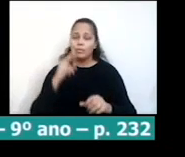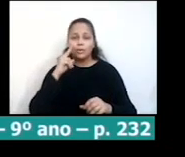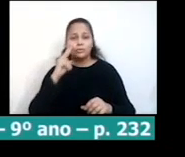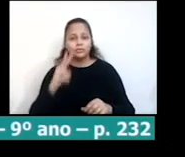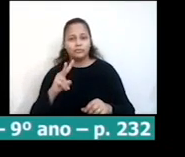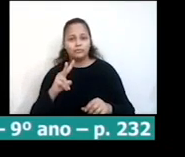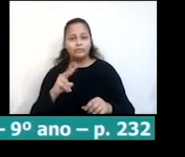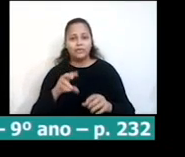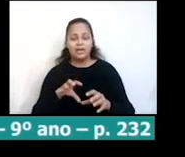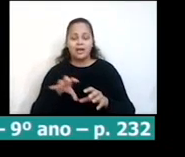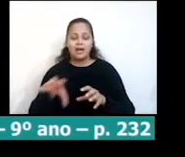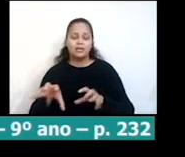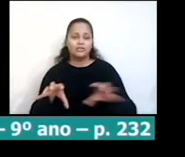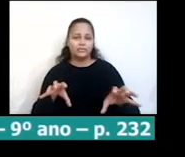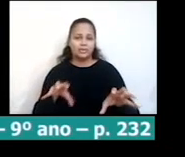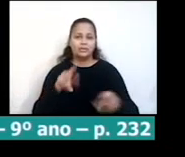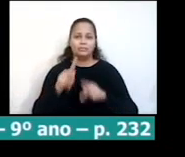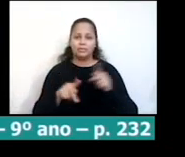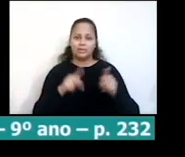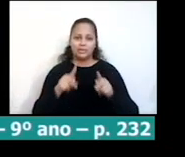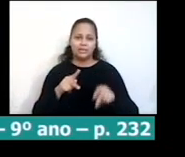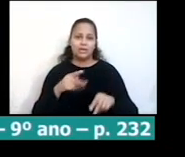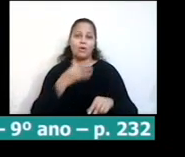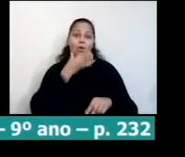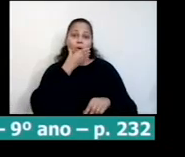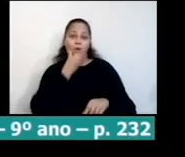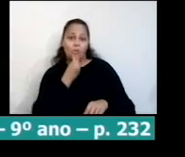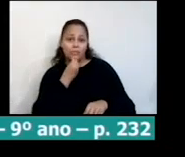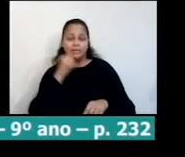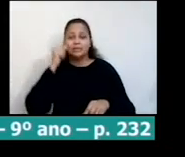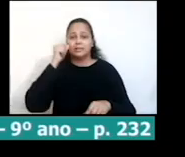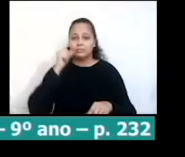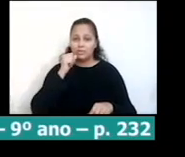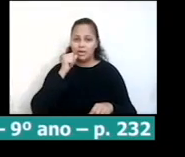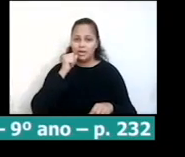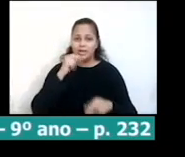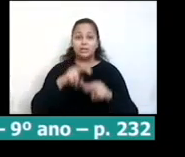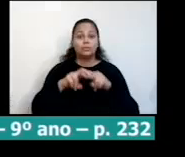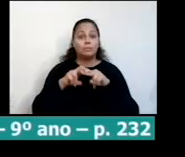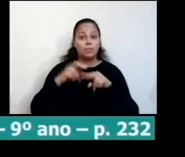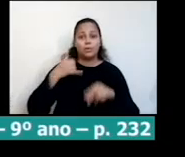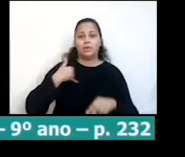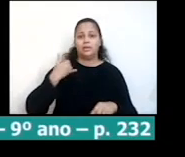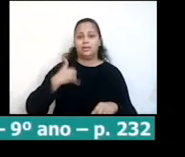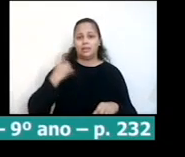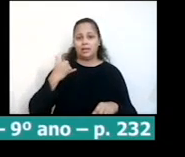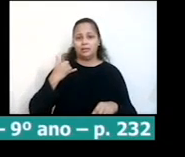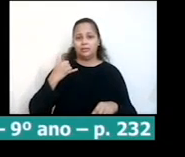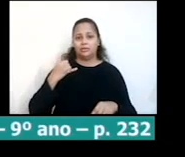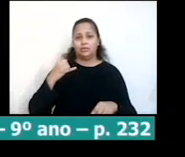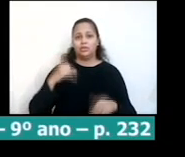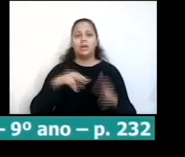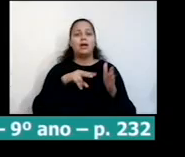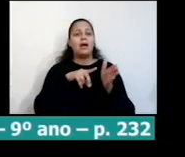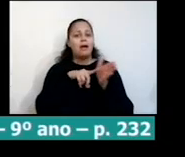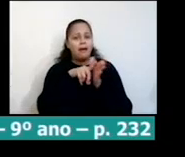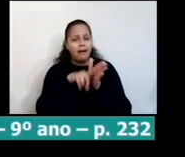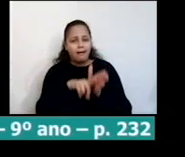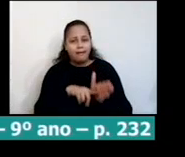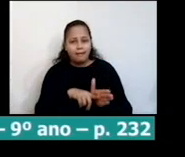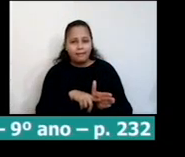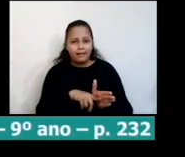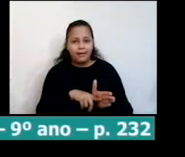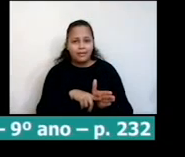da divisão da população entre homens e mulheres por faixa de idade. Analise as pirâmides etárias a